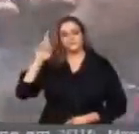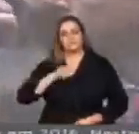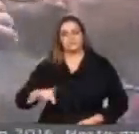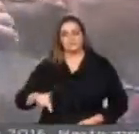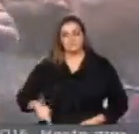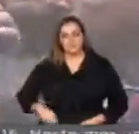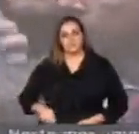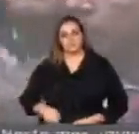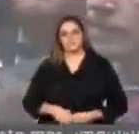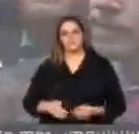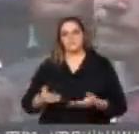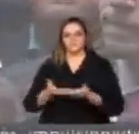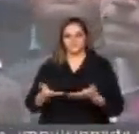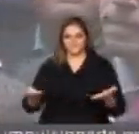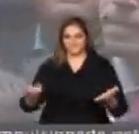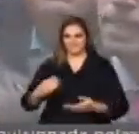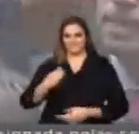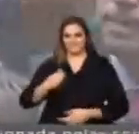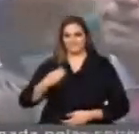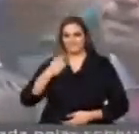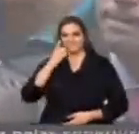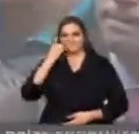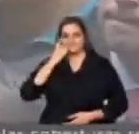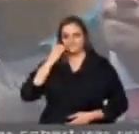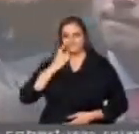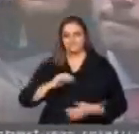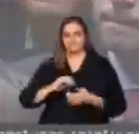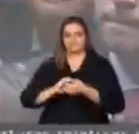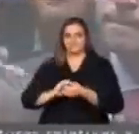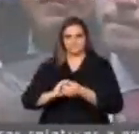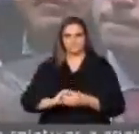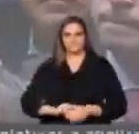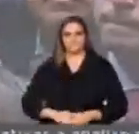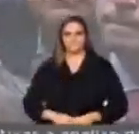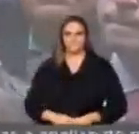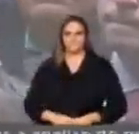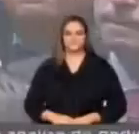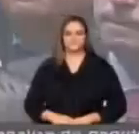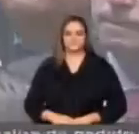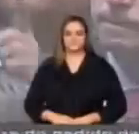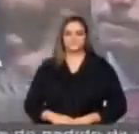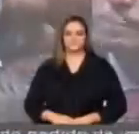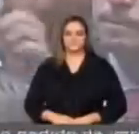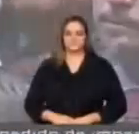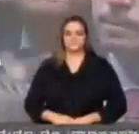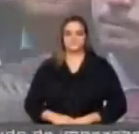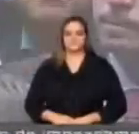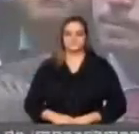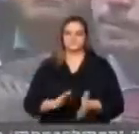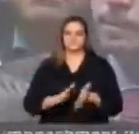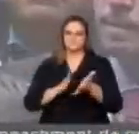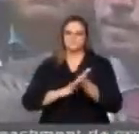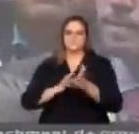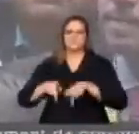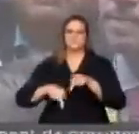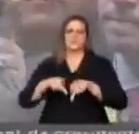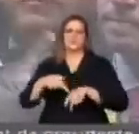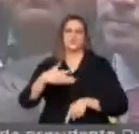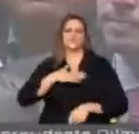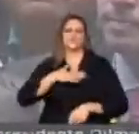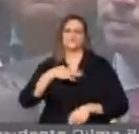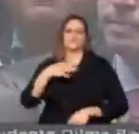presidente, senhores deputados, senhoras deputadas, em homenagem ao povo da minha Bahia,